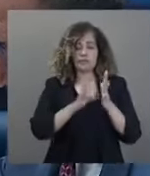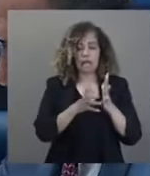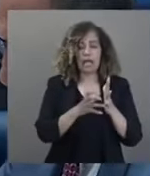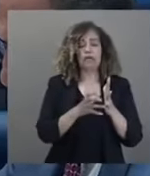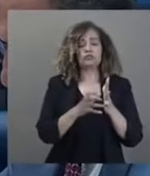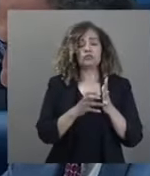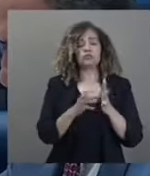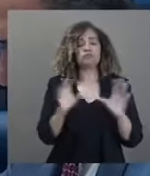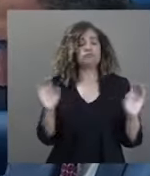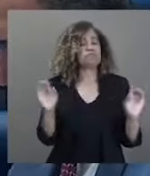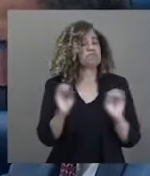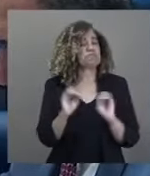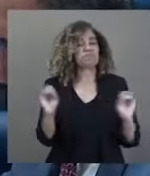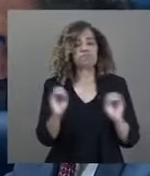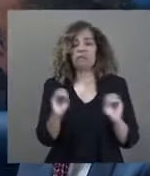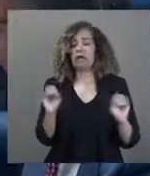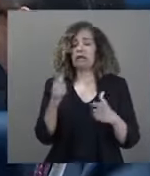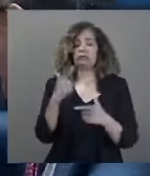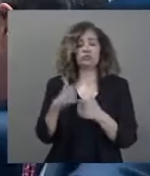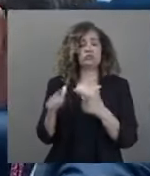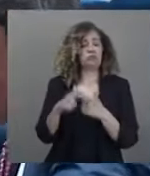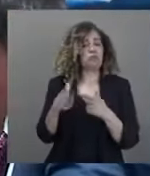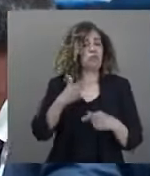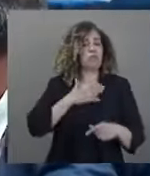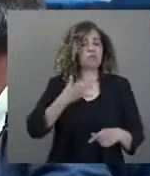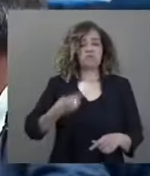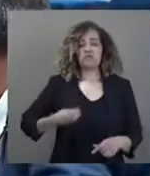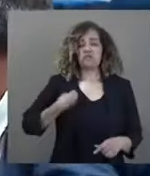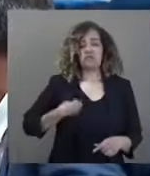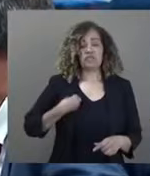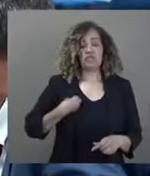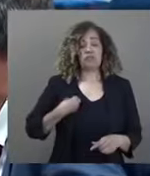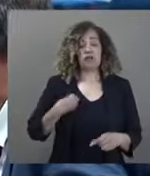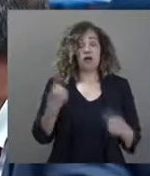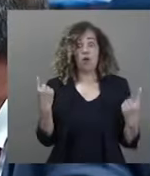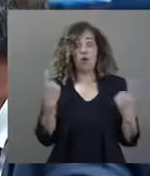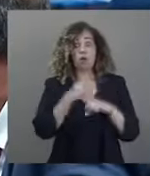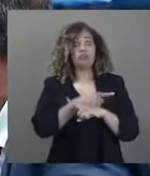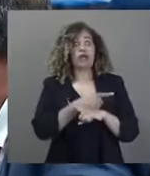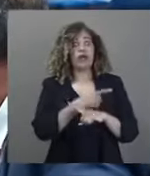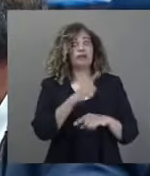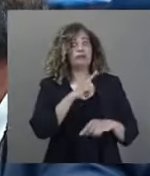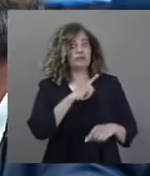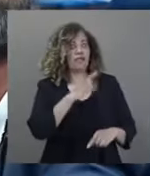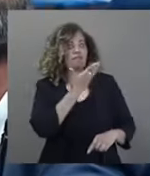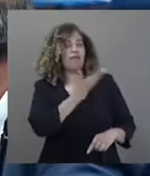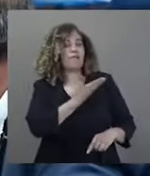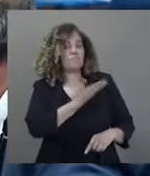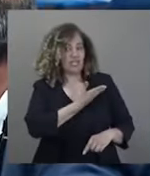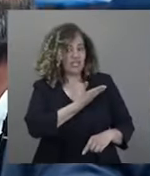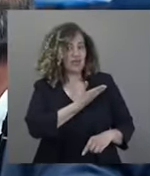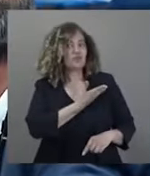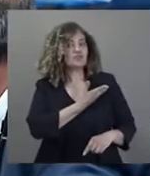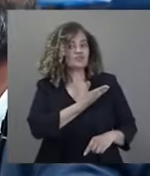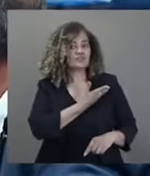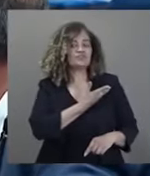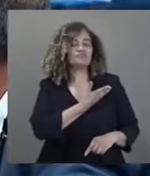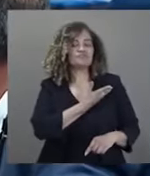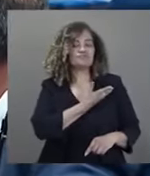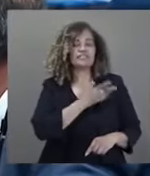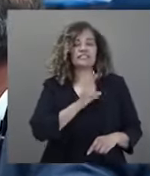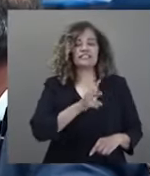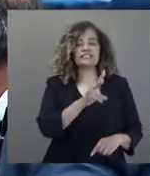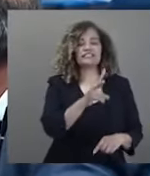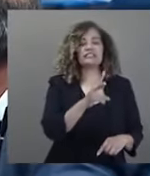tido nenhum problema ao contrário às vezes de colegas que mesmo sem querer acabam vendo